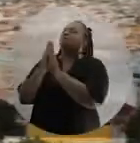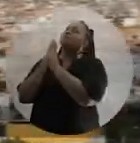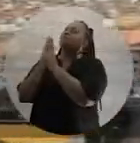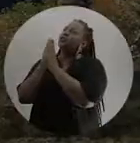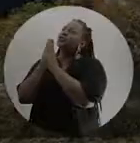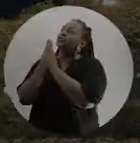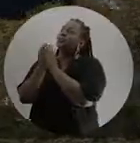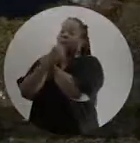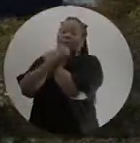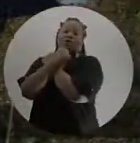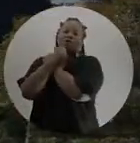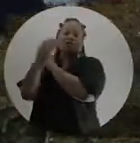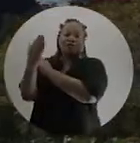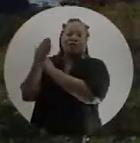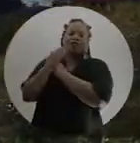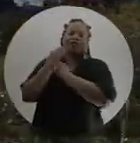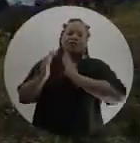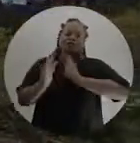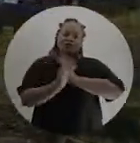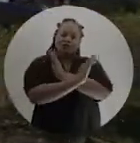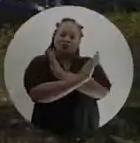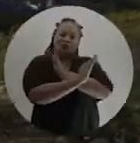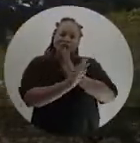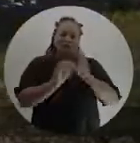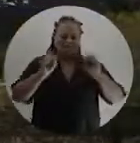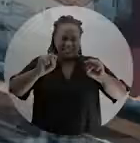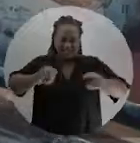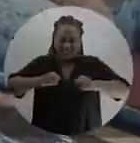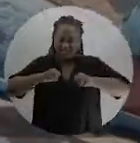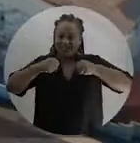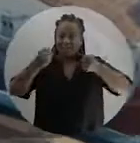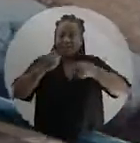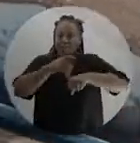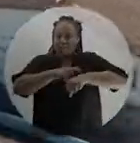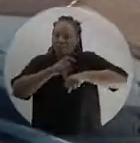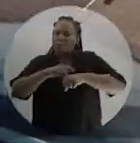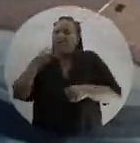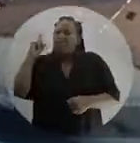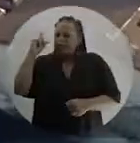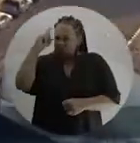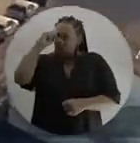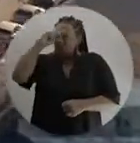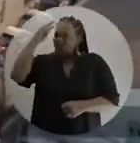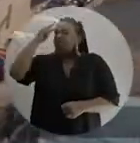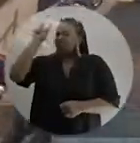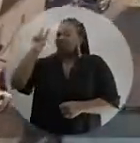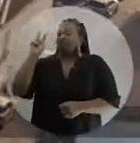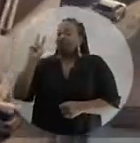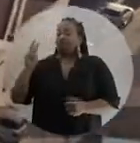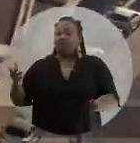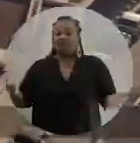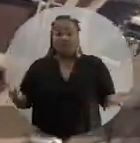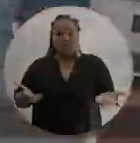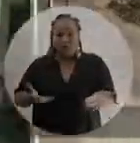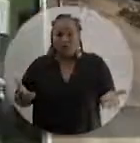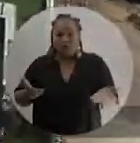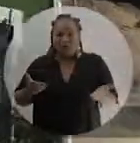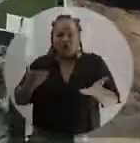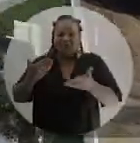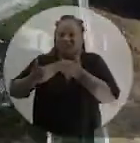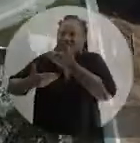do Bonfim que ajudasse a nossa cidade a superar um dos momentos mais difíceis da sua história.